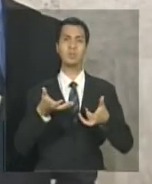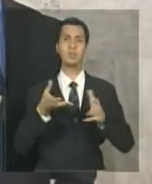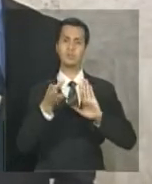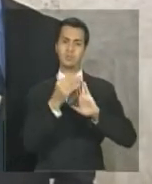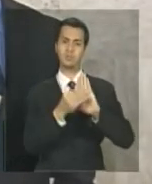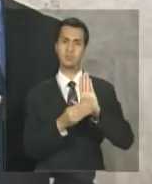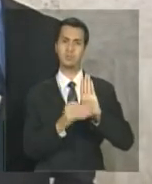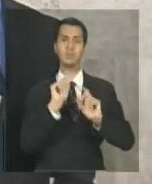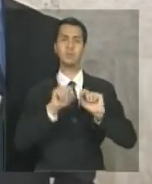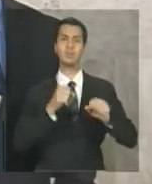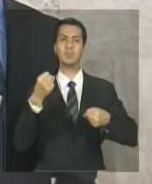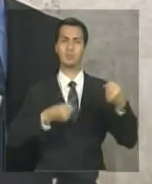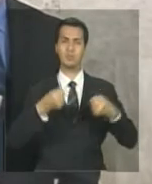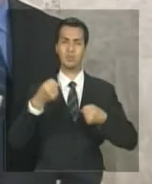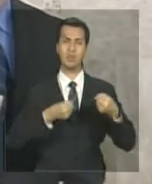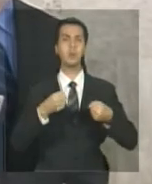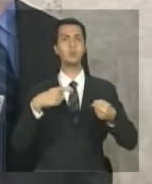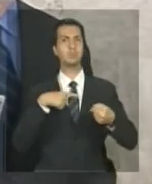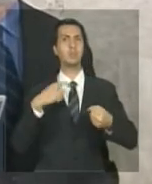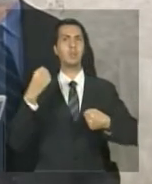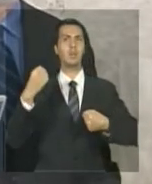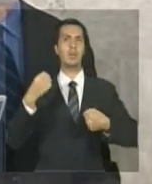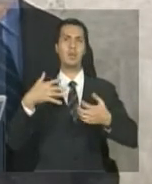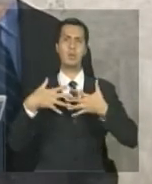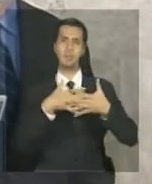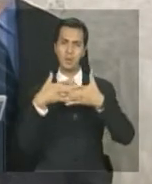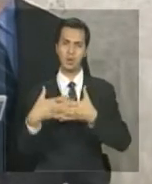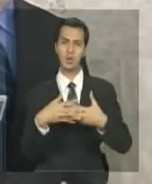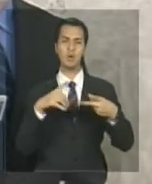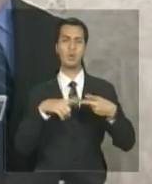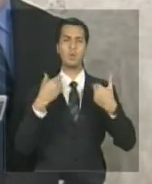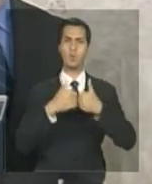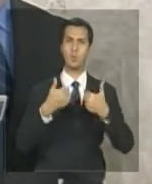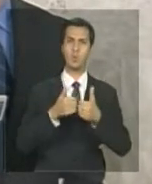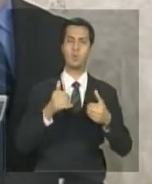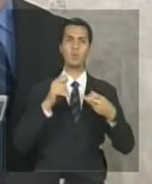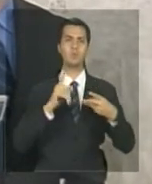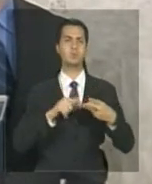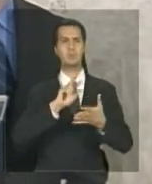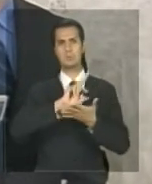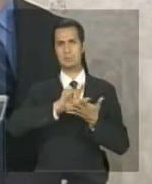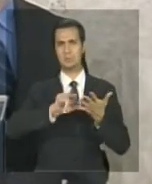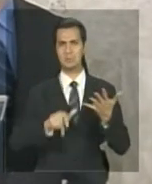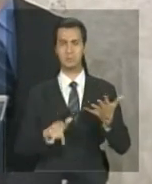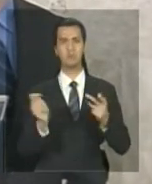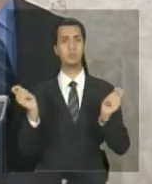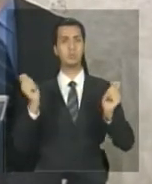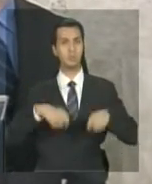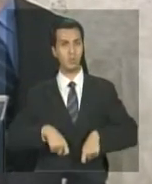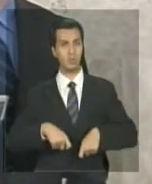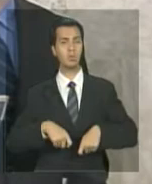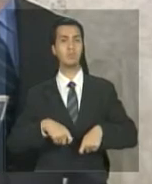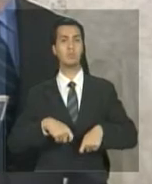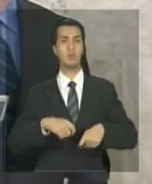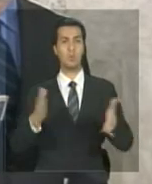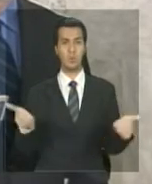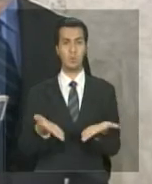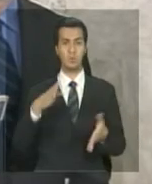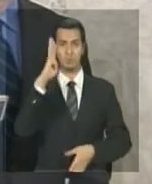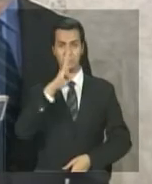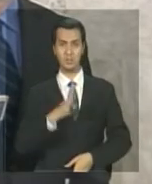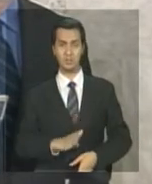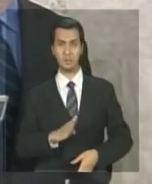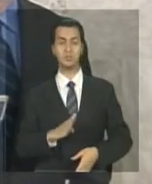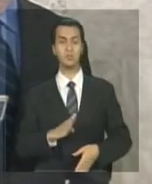é hoje. Então, inclua também caminhões, ônibus, utilitários, o que poderia melhorar o saldo, que hoje é